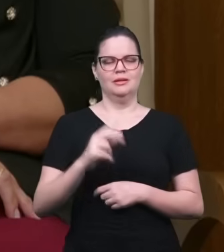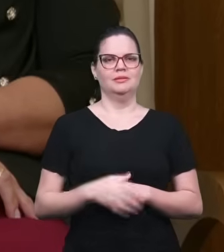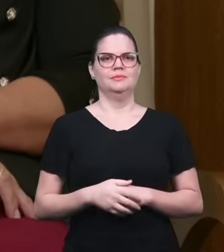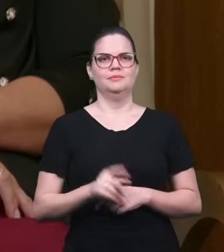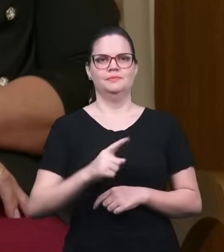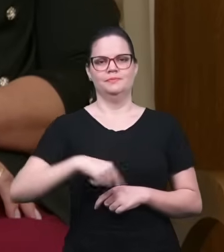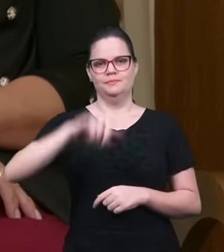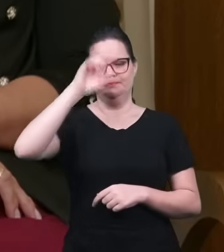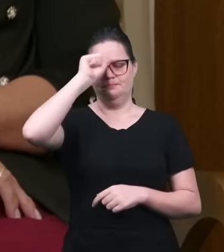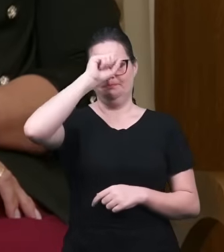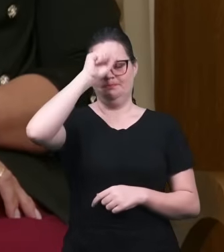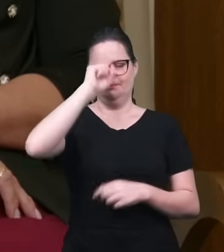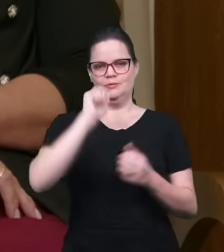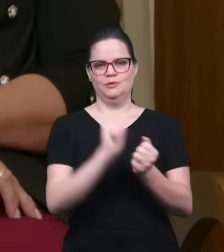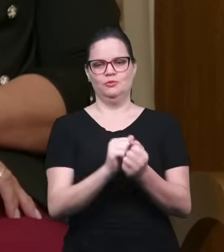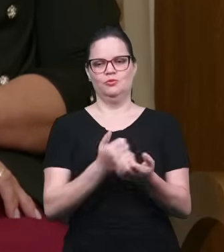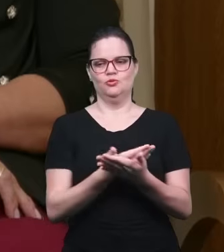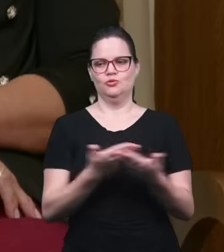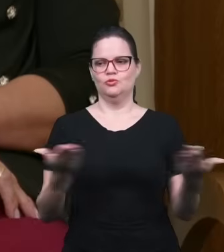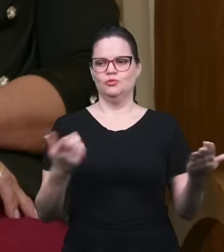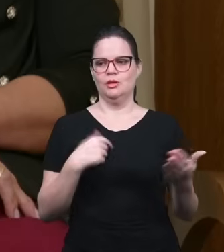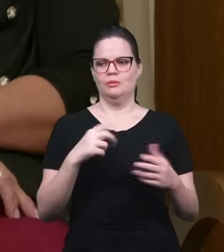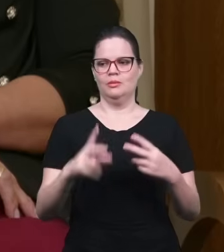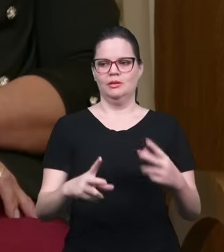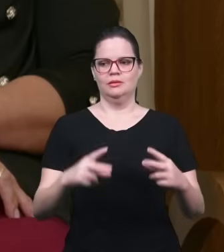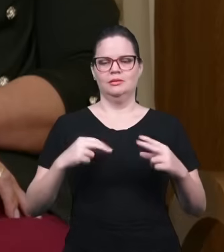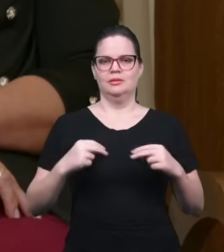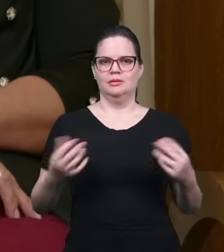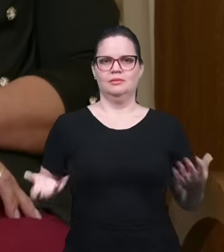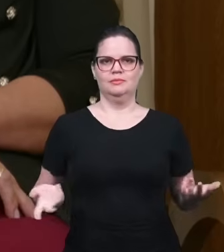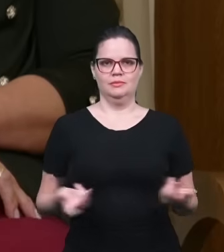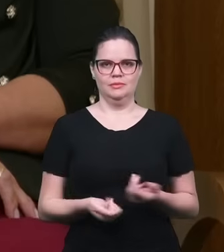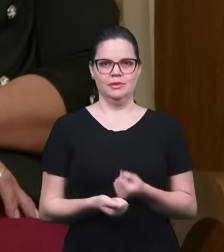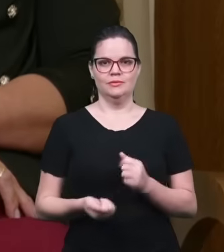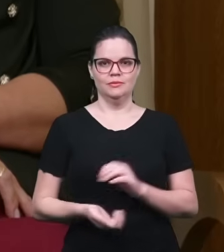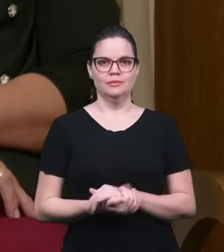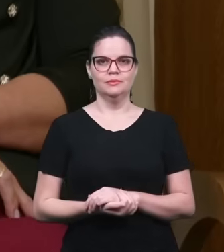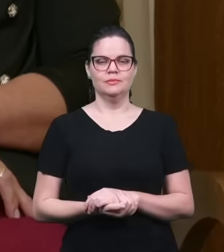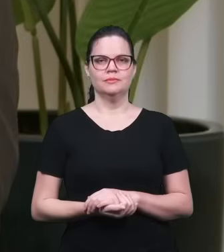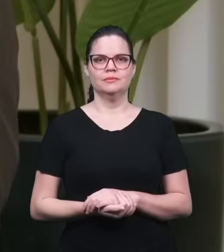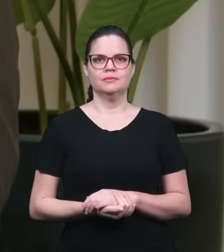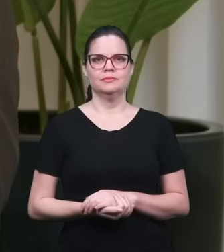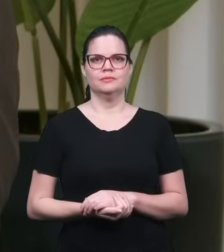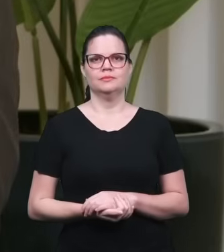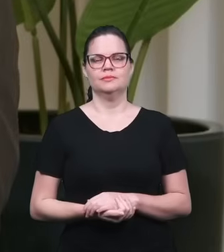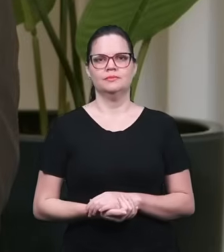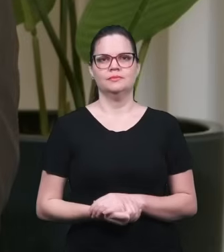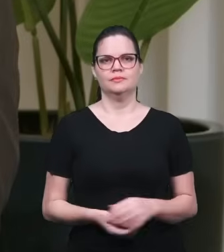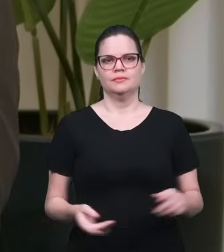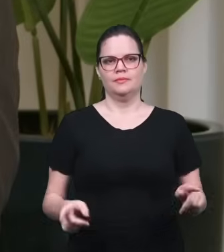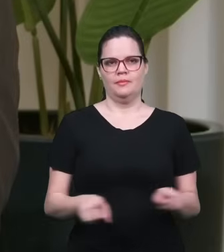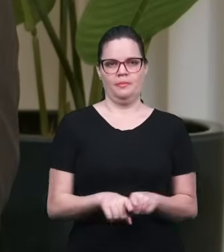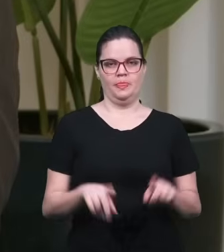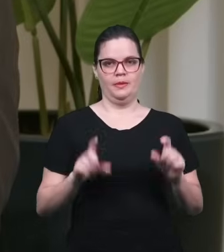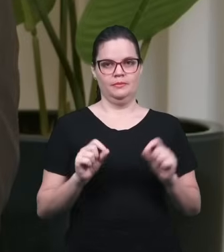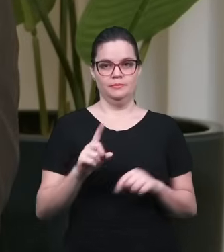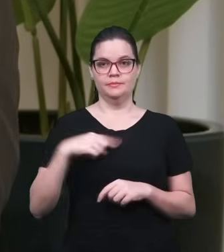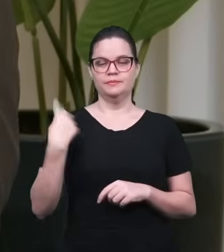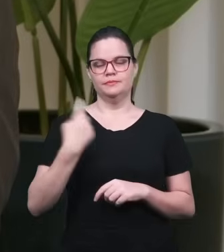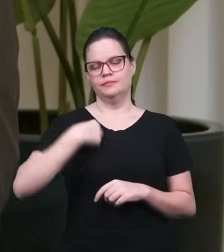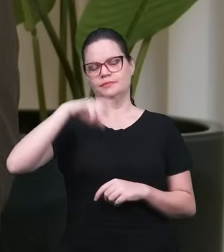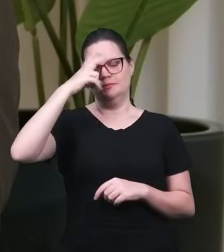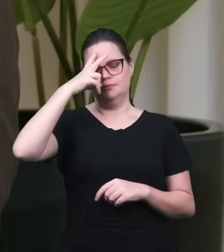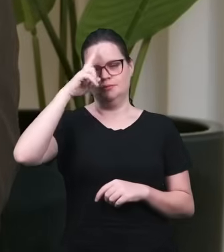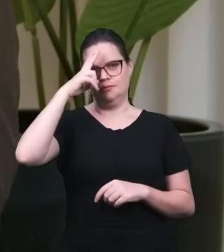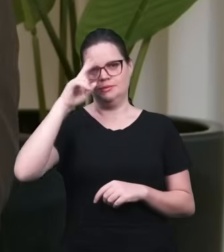nós aprendemos muito com eles, né? Uma herança riquíssima, né? Louvado seja o Que Senhor. maravilha. Nós lembramos, pastor